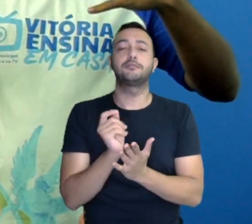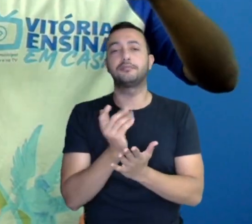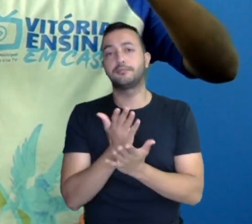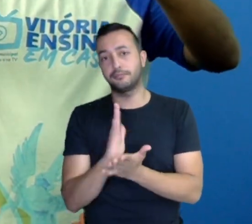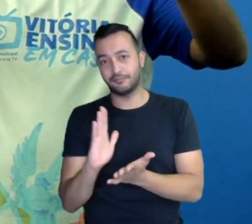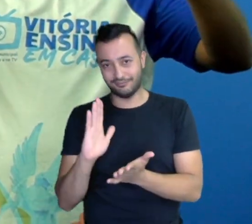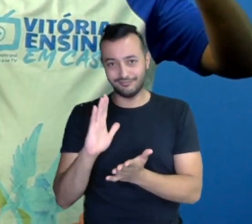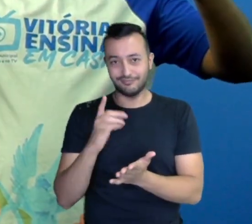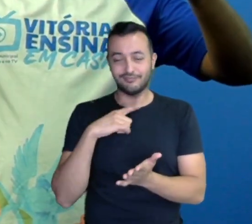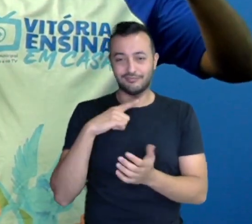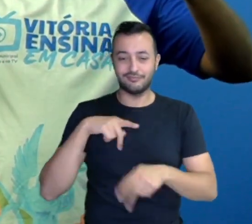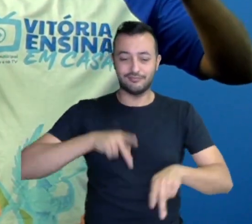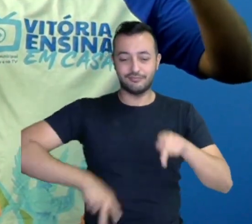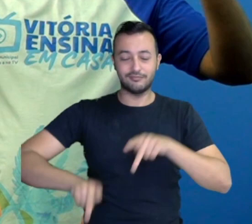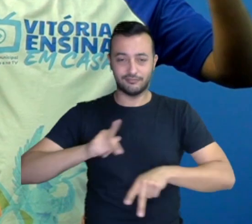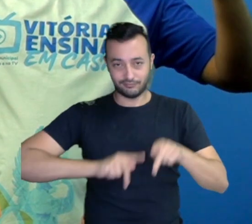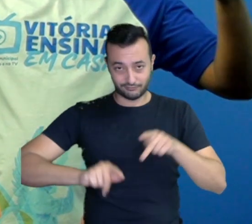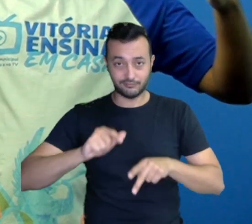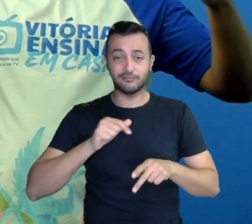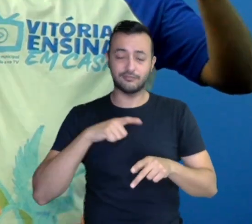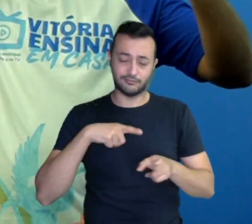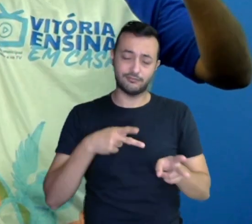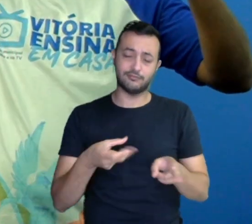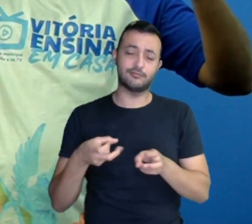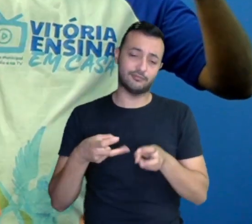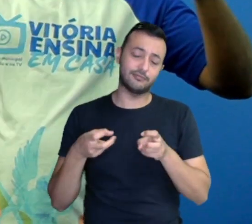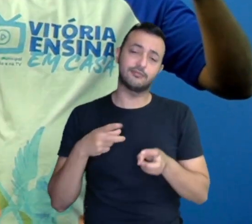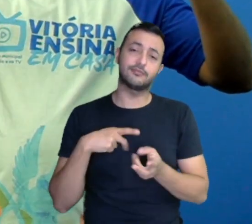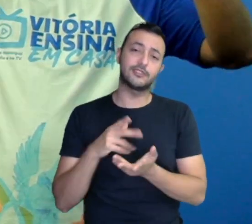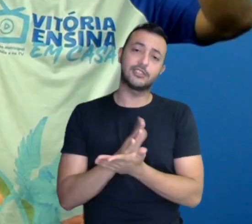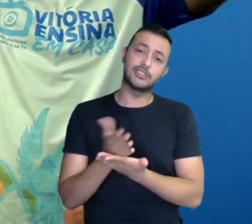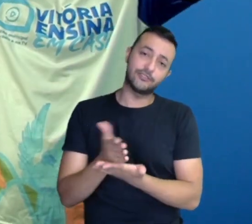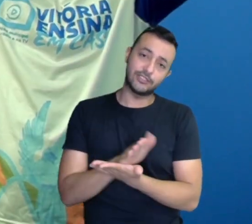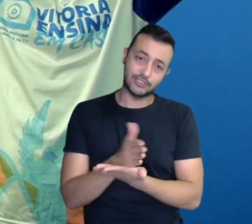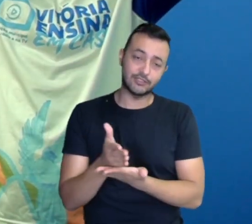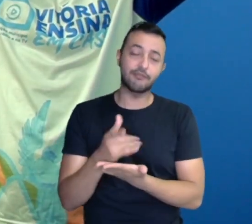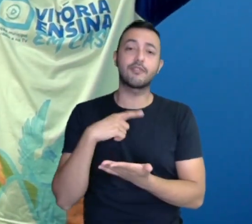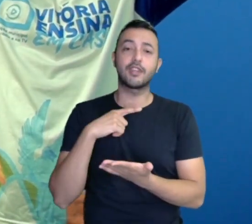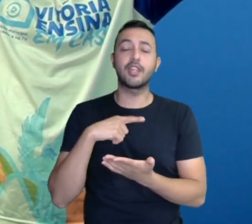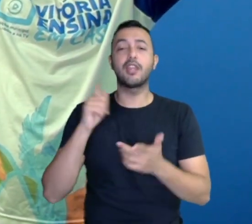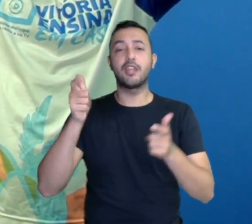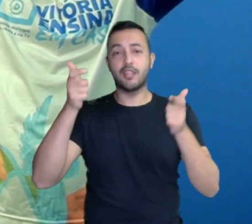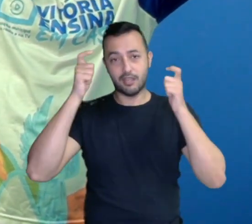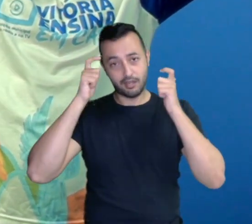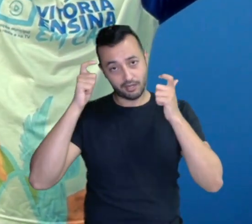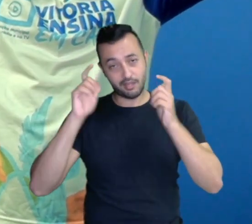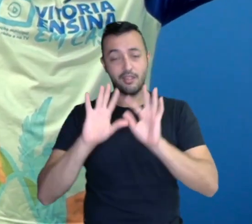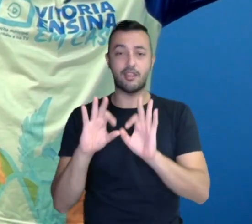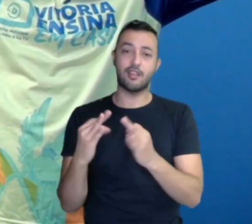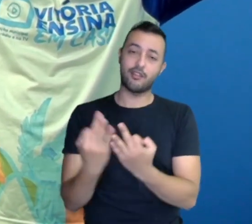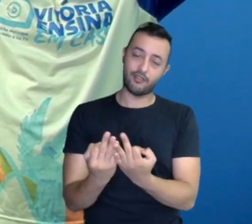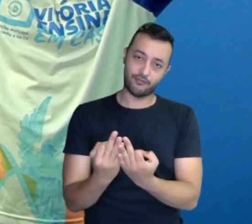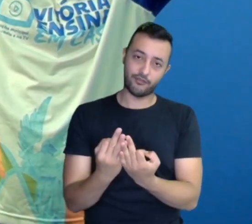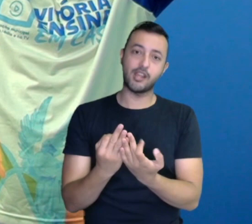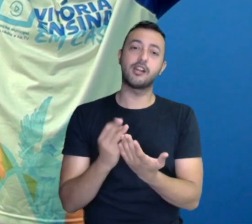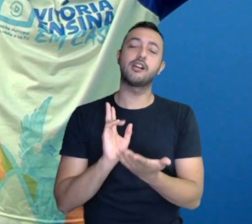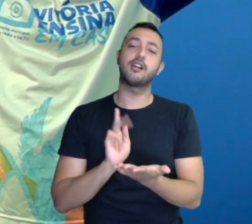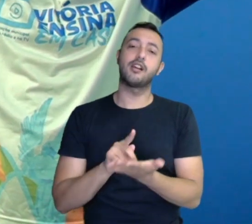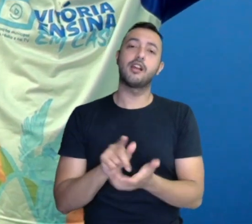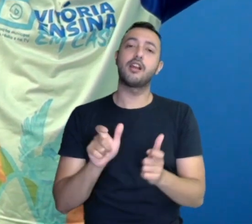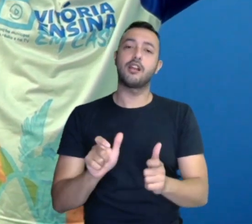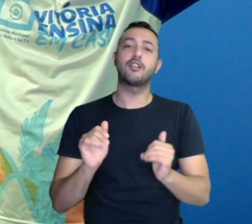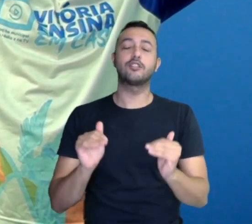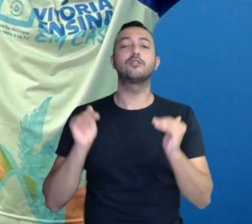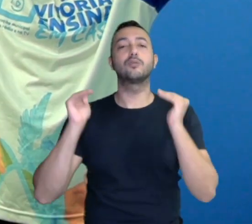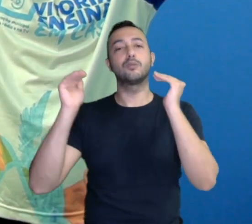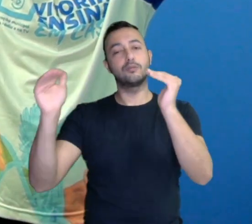Temos ali, naquela população, é uma população estratificada, ela é dividida. A gente vai ter o rei, a família real, que fica lá no topo